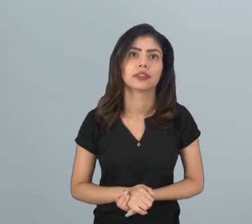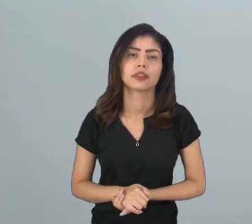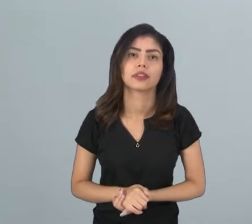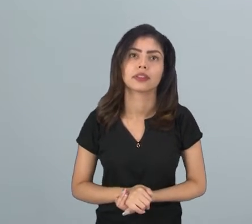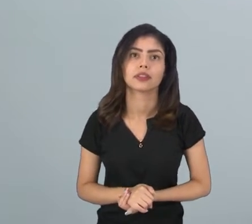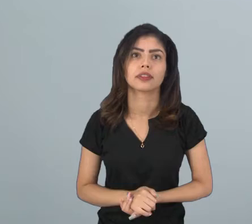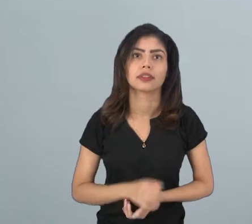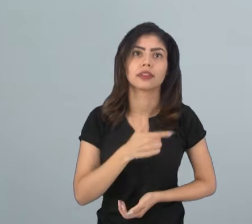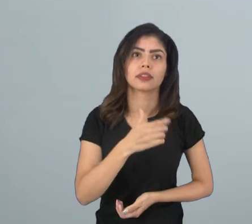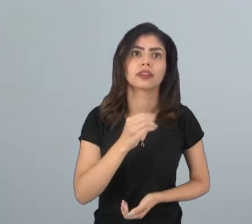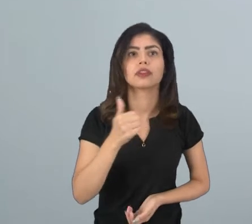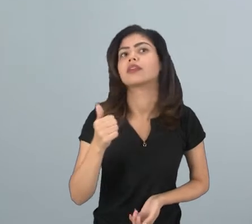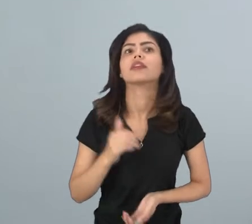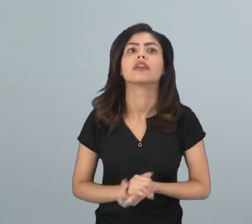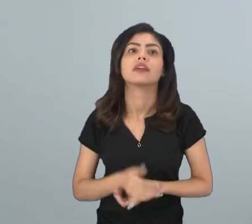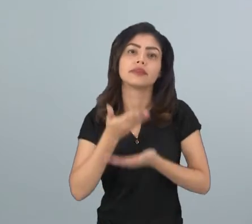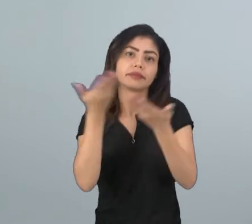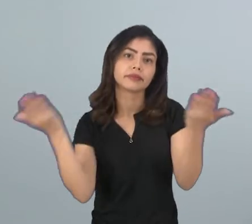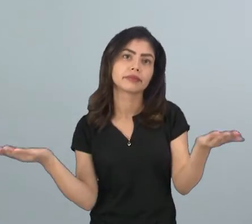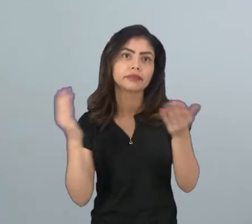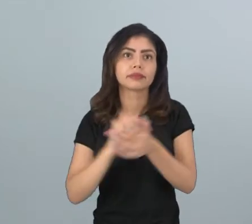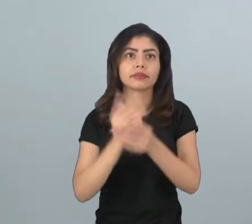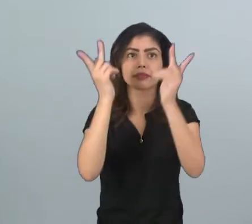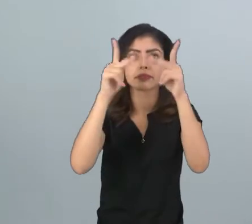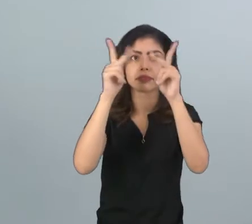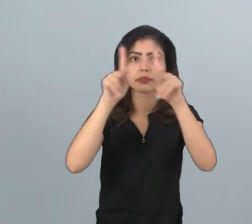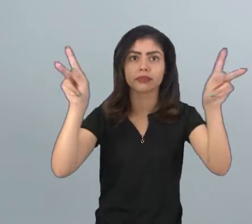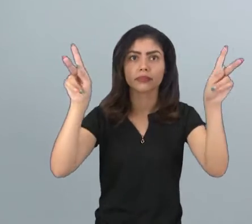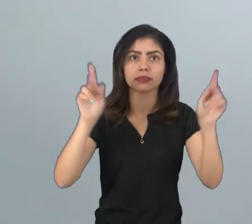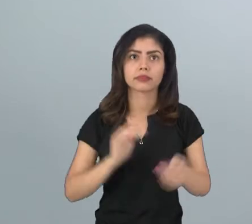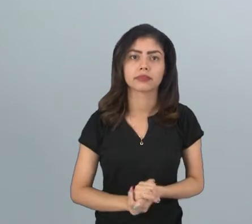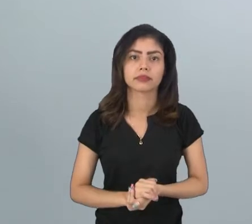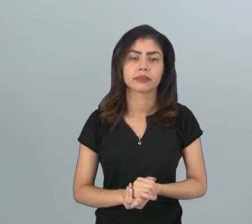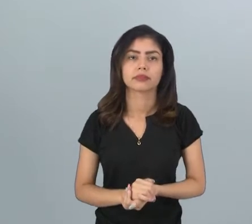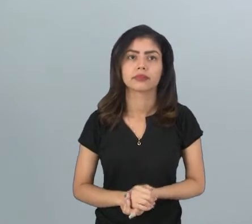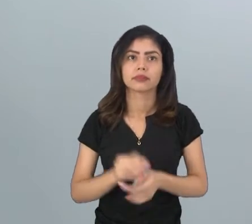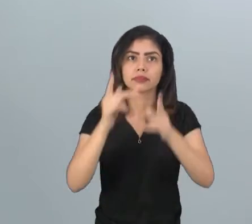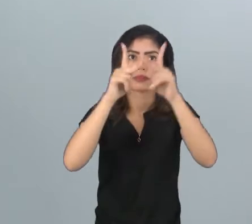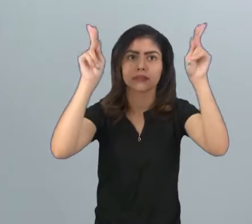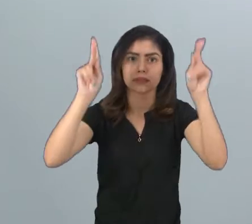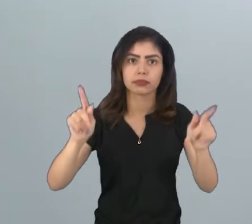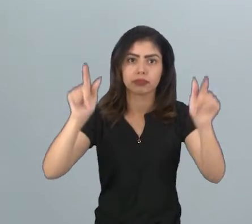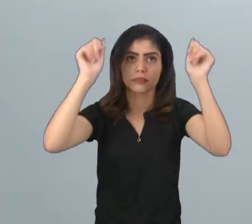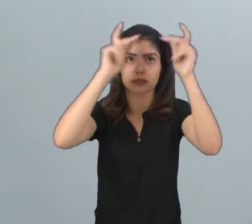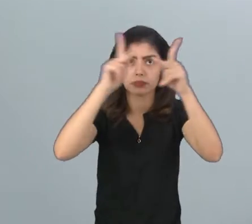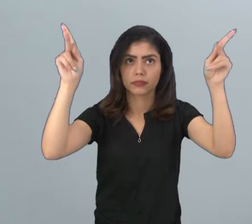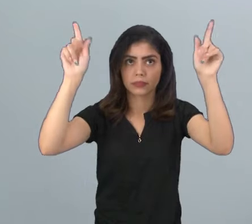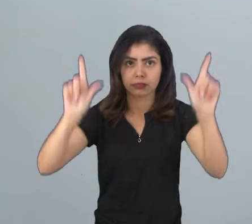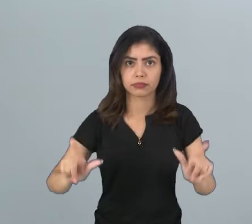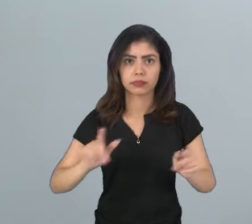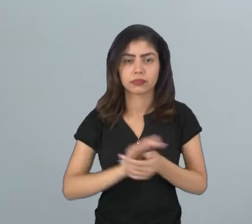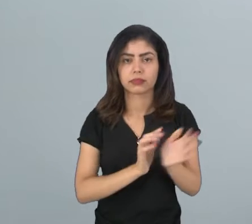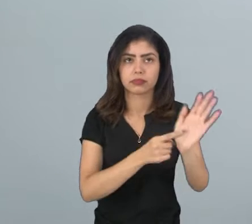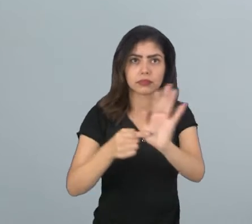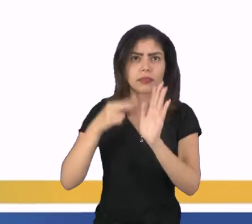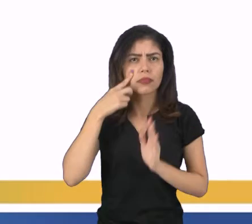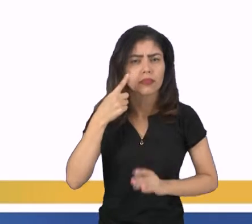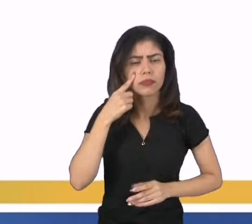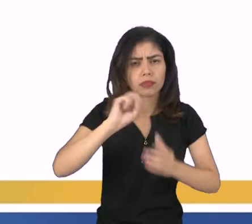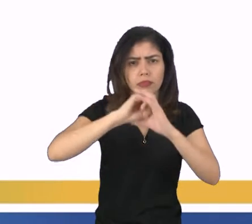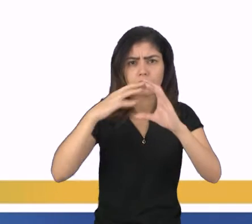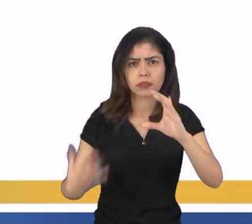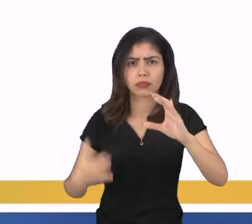Rossi, 2001. E aí temos o Palácio Rio Branco, sede do governo, uma foto de 1940. Olha de novo